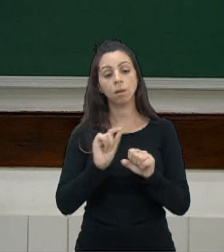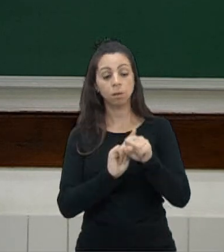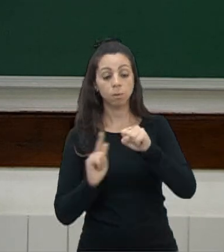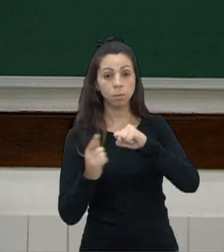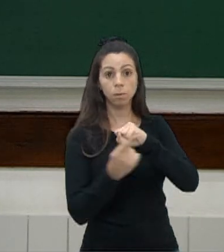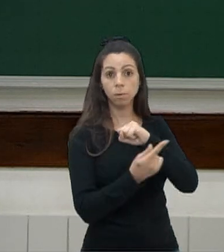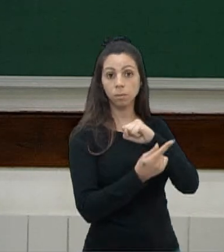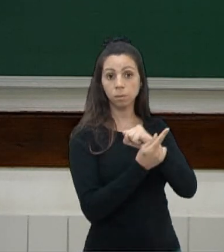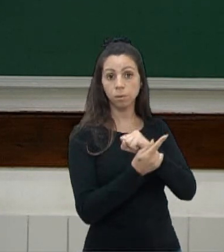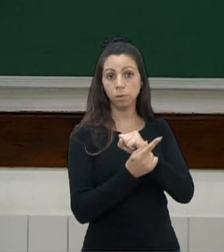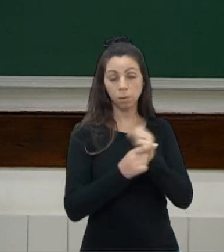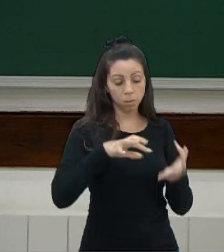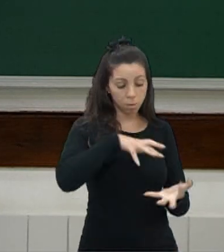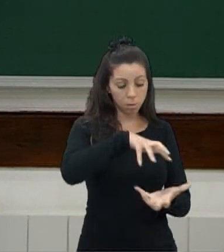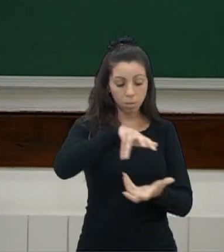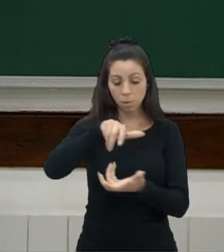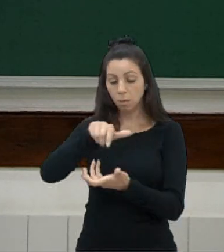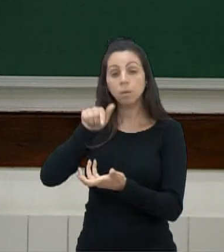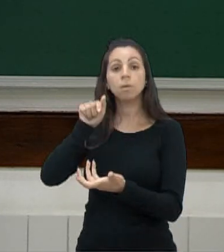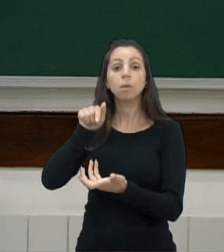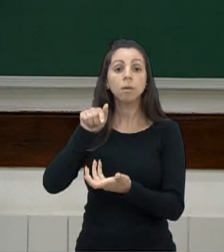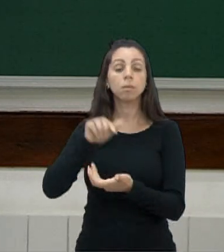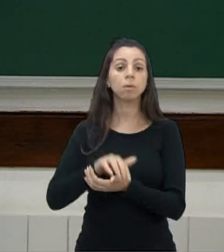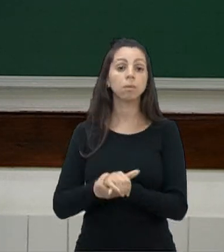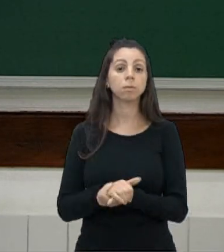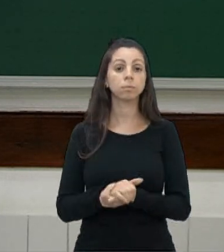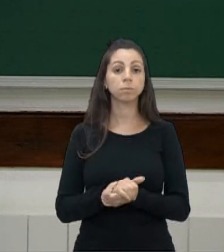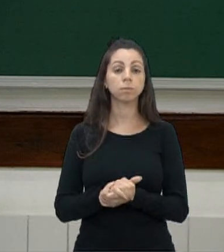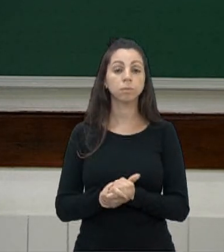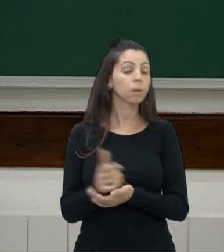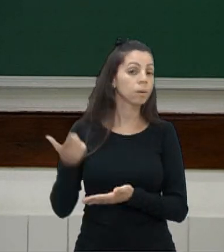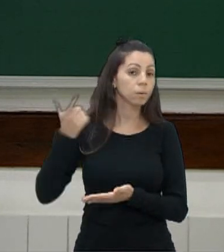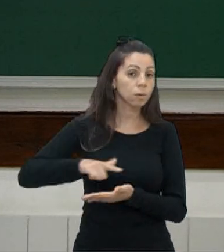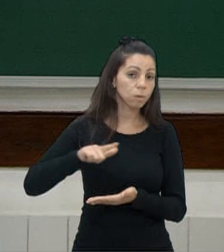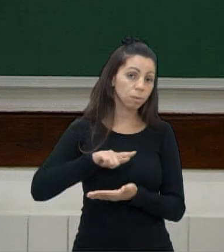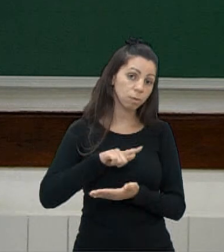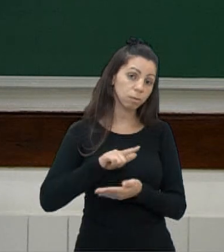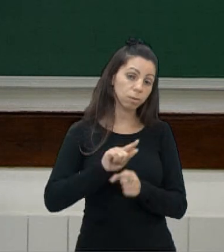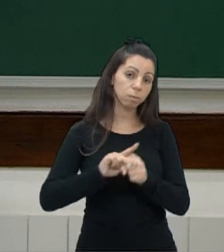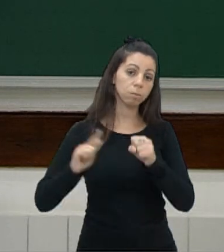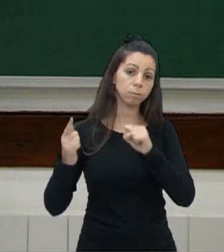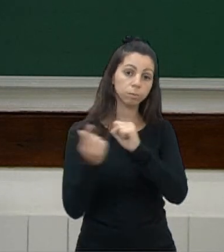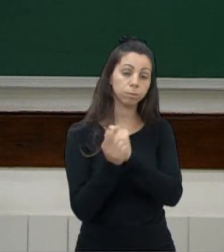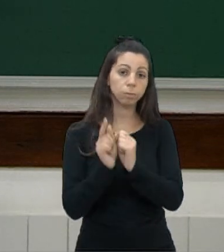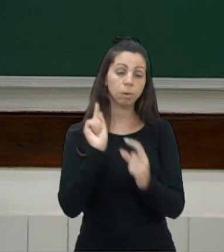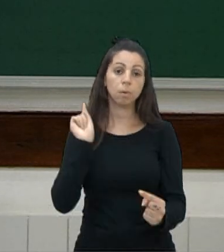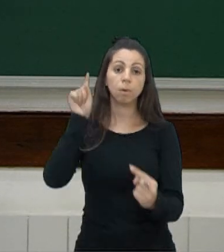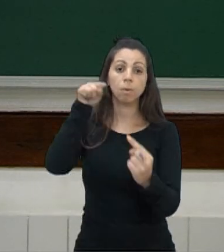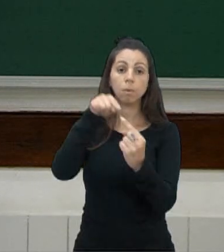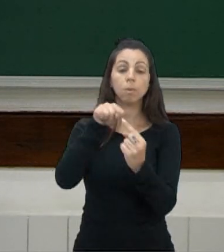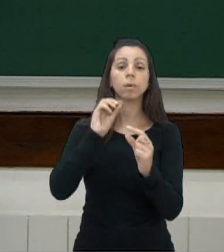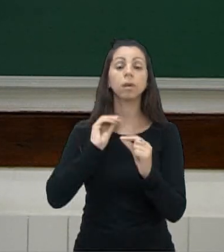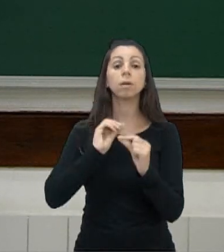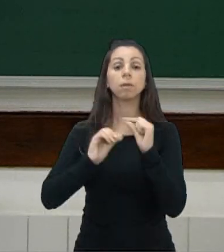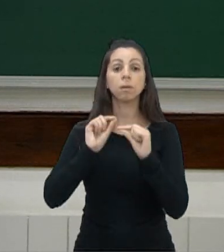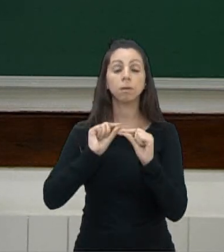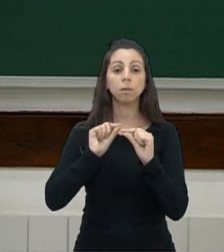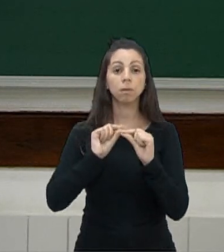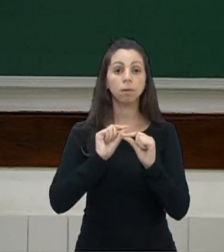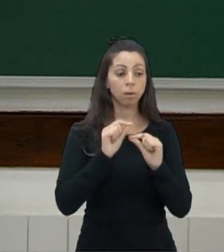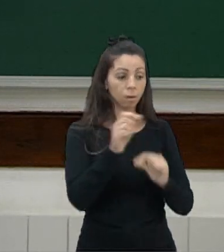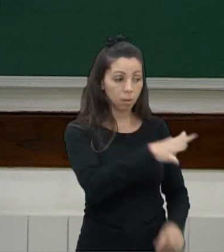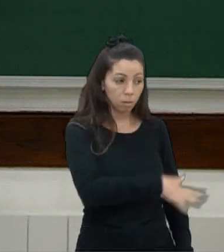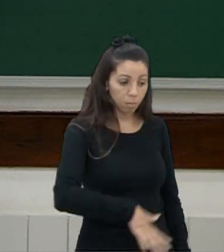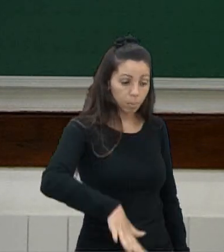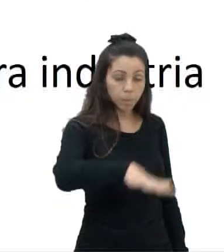geologia do nosso planeta. E agora nós vamos falar um pouco novamente sobre geologia, mas com uma ênfase no território brasileiro. Então veja os